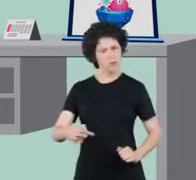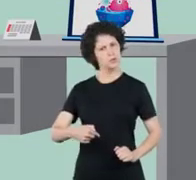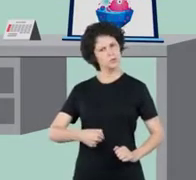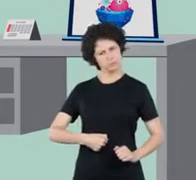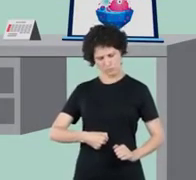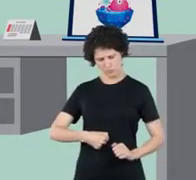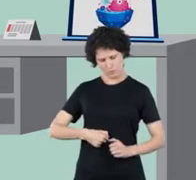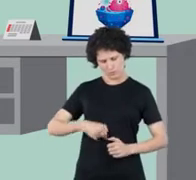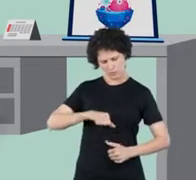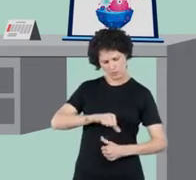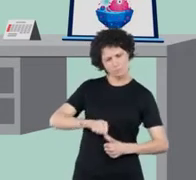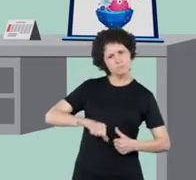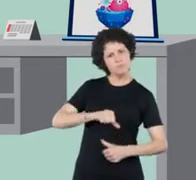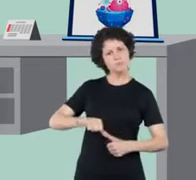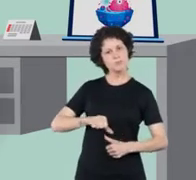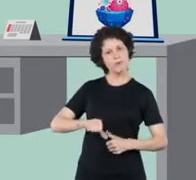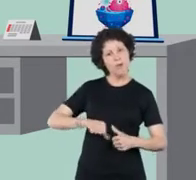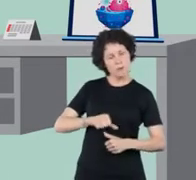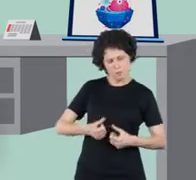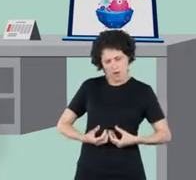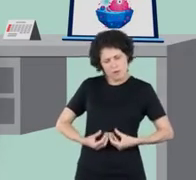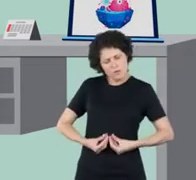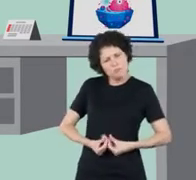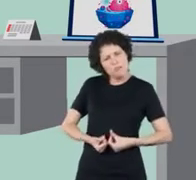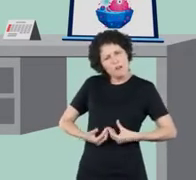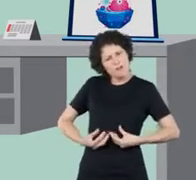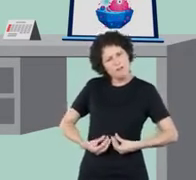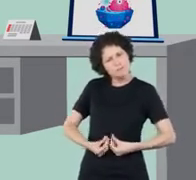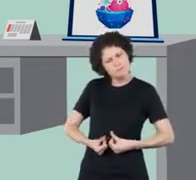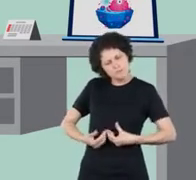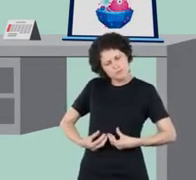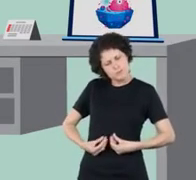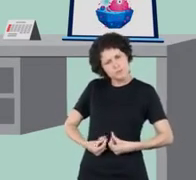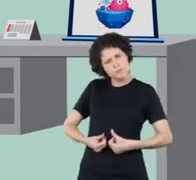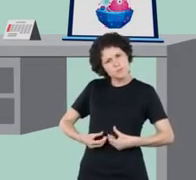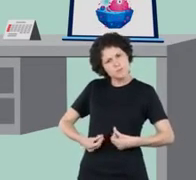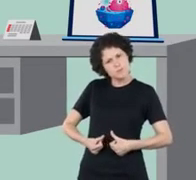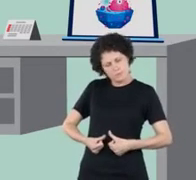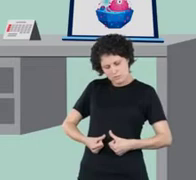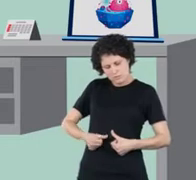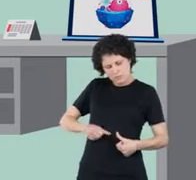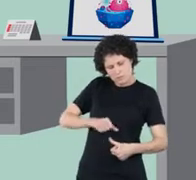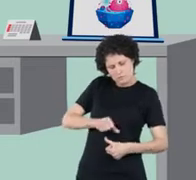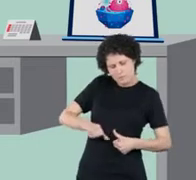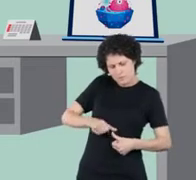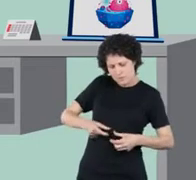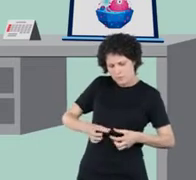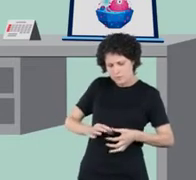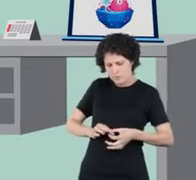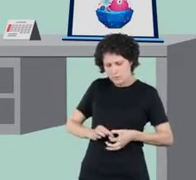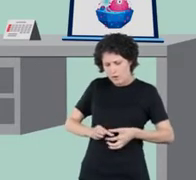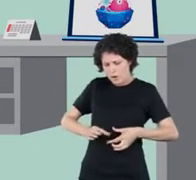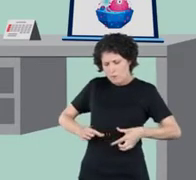Após passar pelo estômago, o bolo alimentar se transforma em uma pasta espessa chamada de quimo. Continuando o percurso, depois